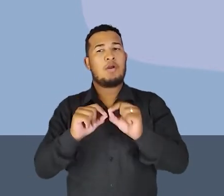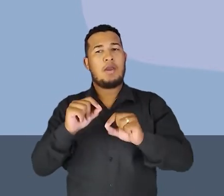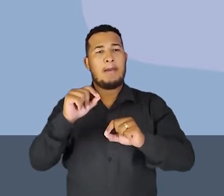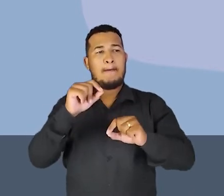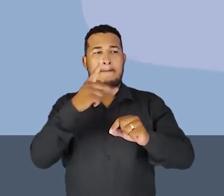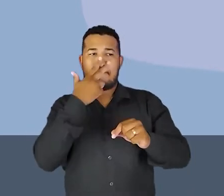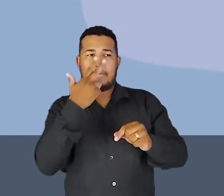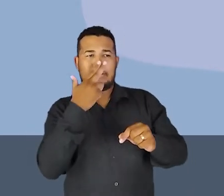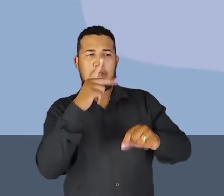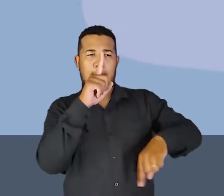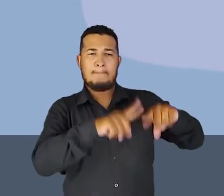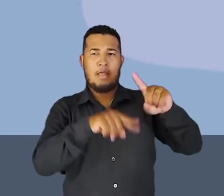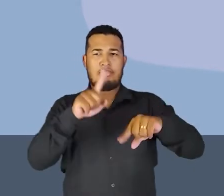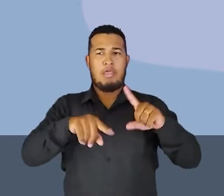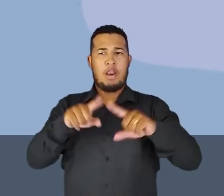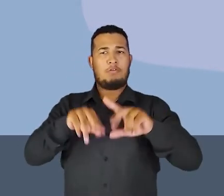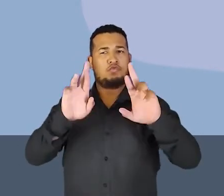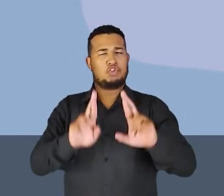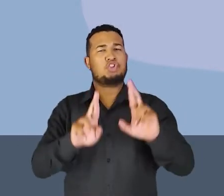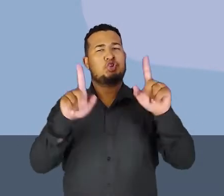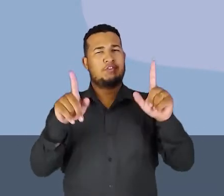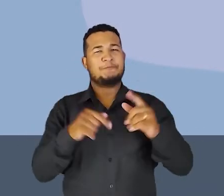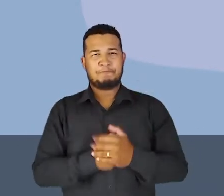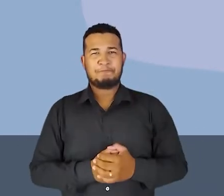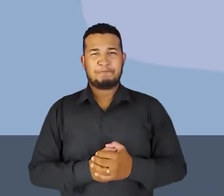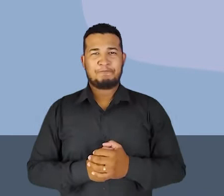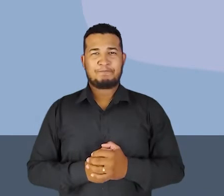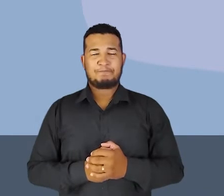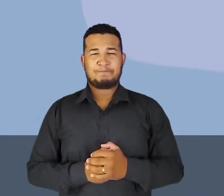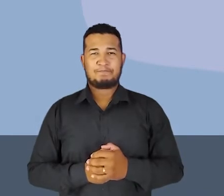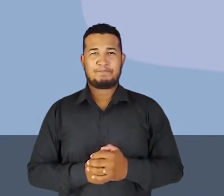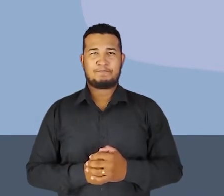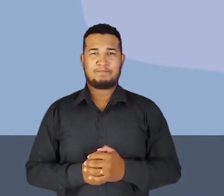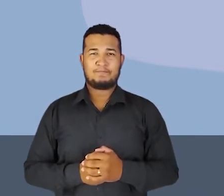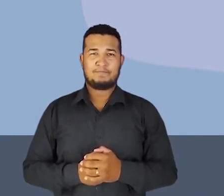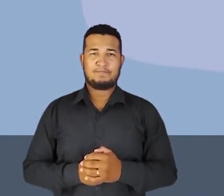fora do comum, né? Fora do tradicional.